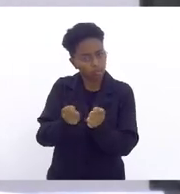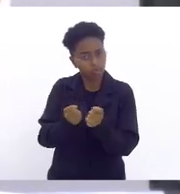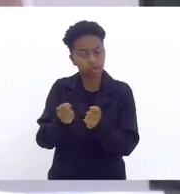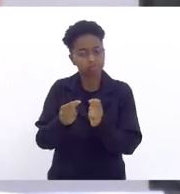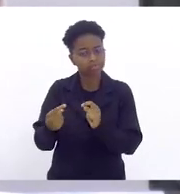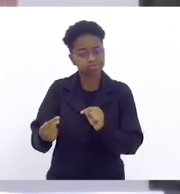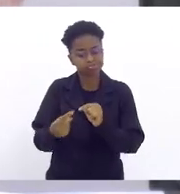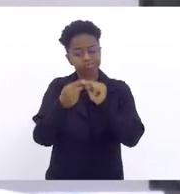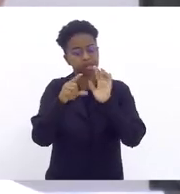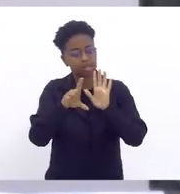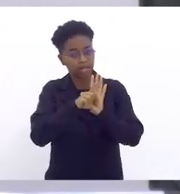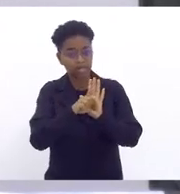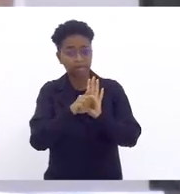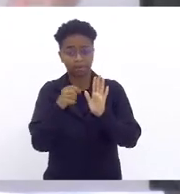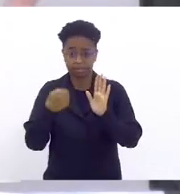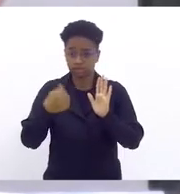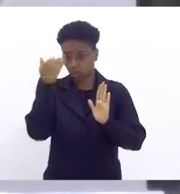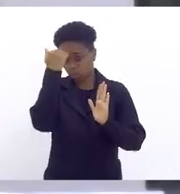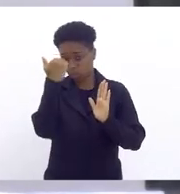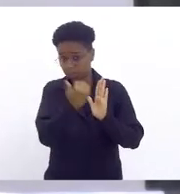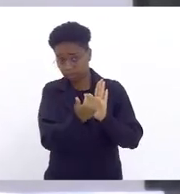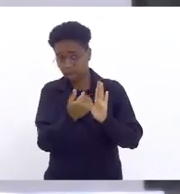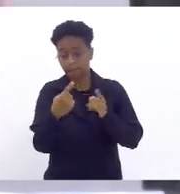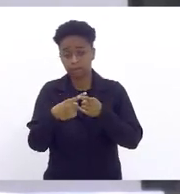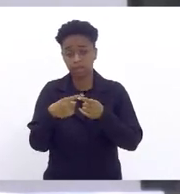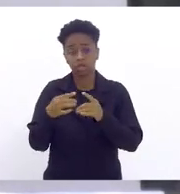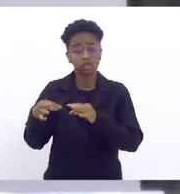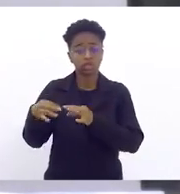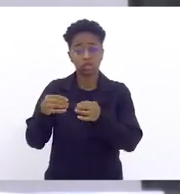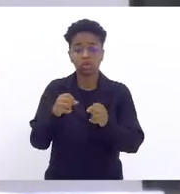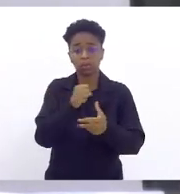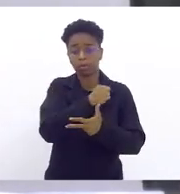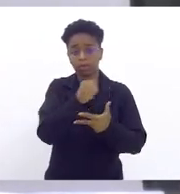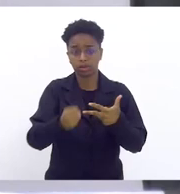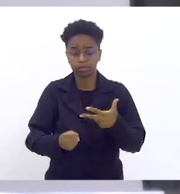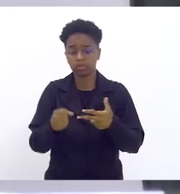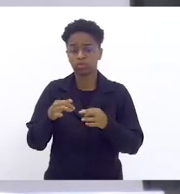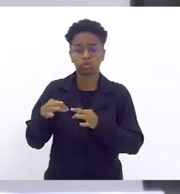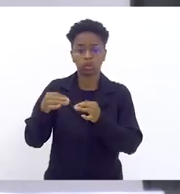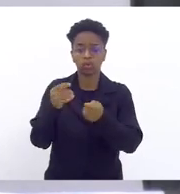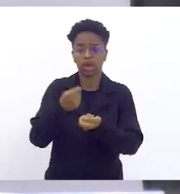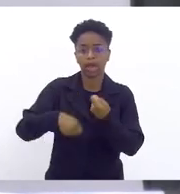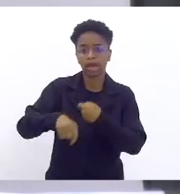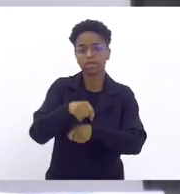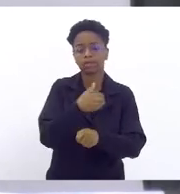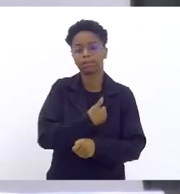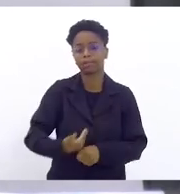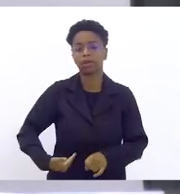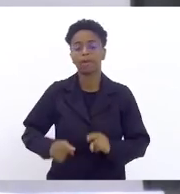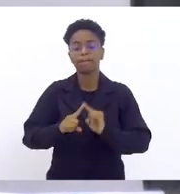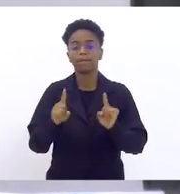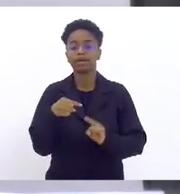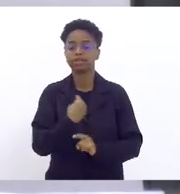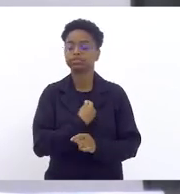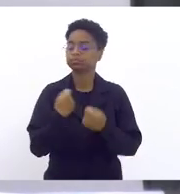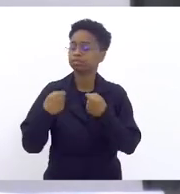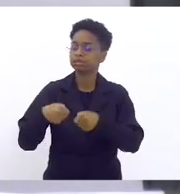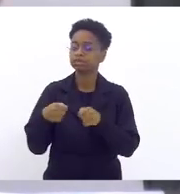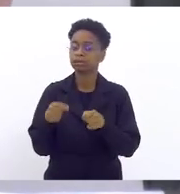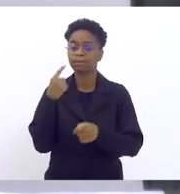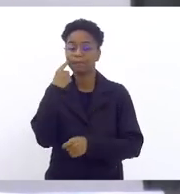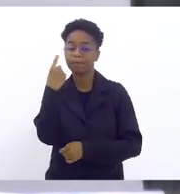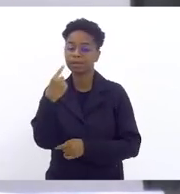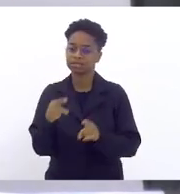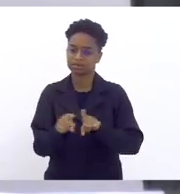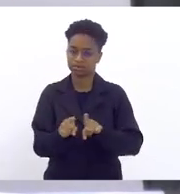legalidade como tem que ser todo todo poder público toda administração pública mas nós precisamos também pensar